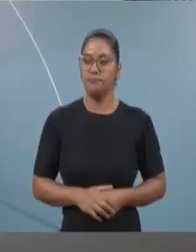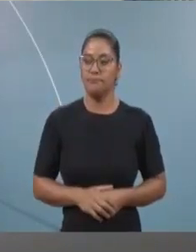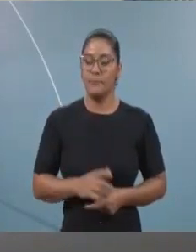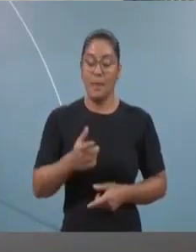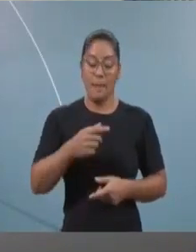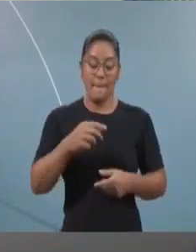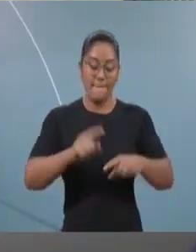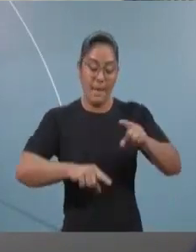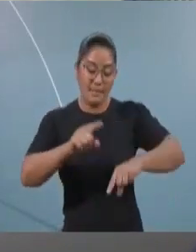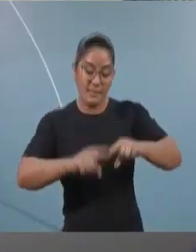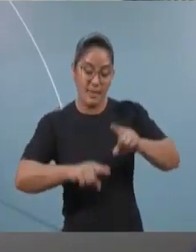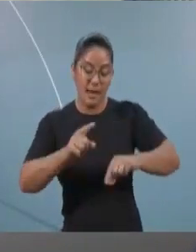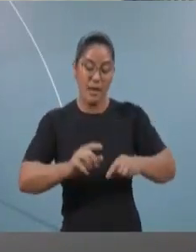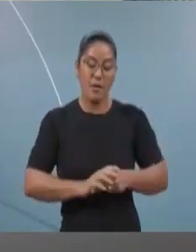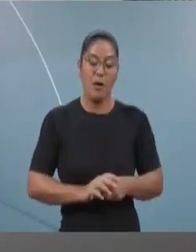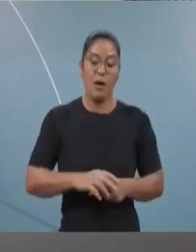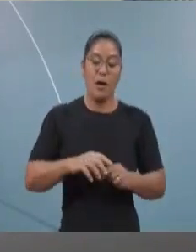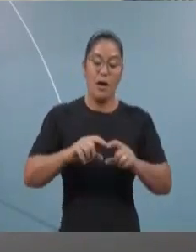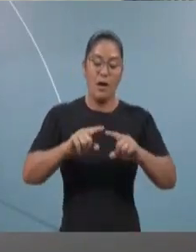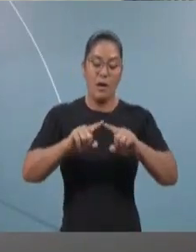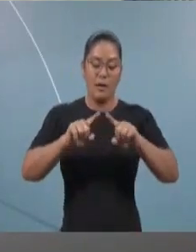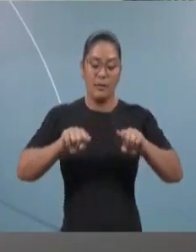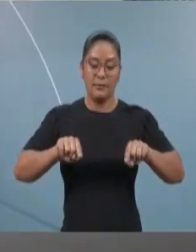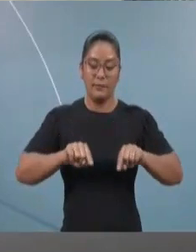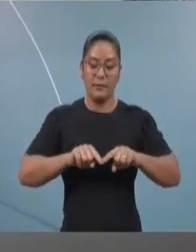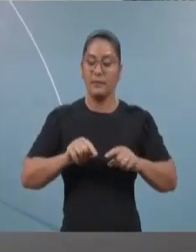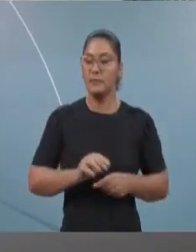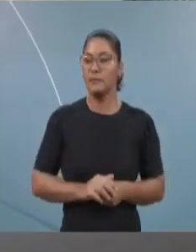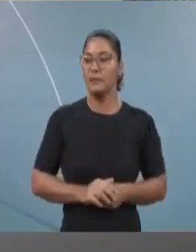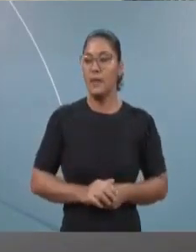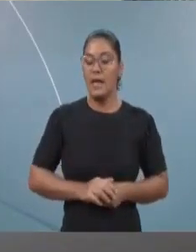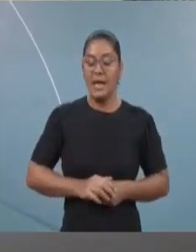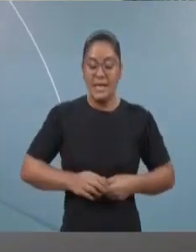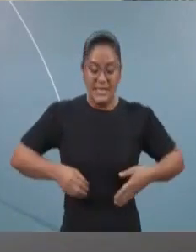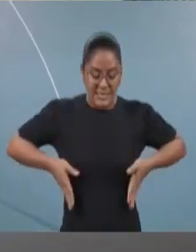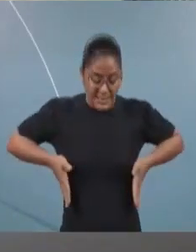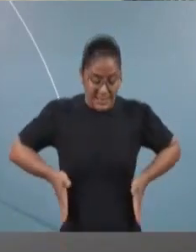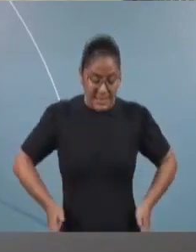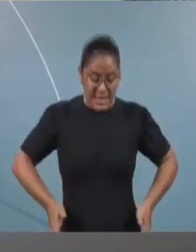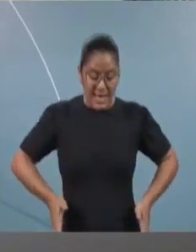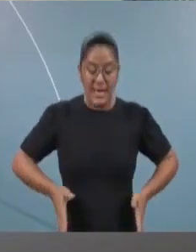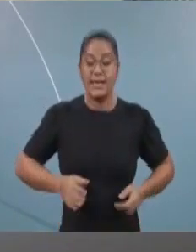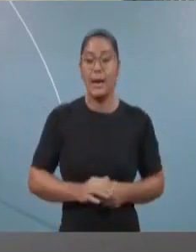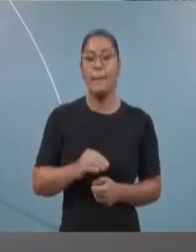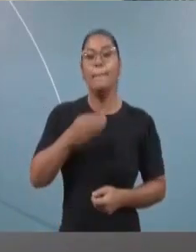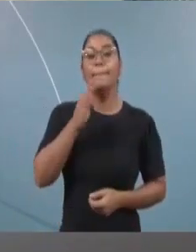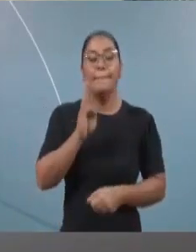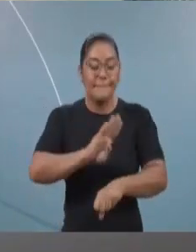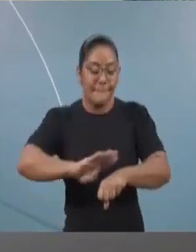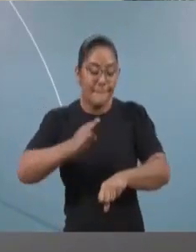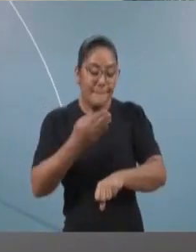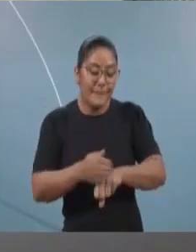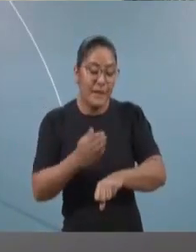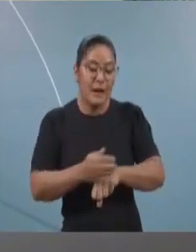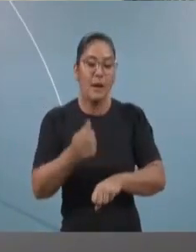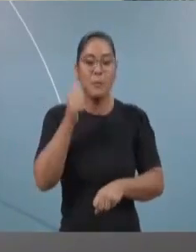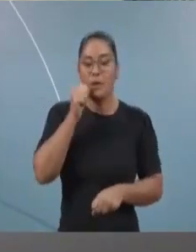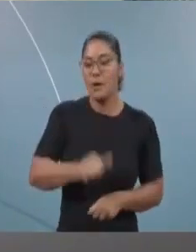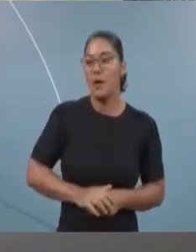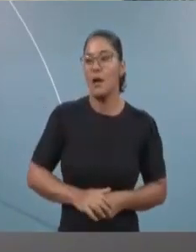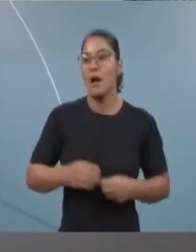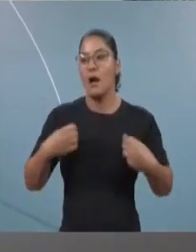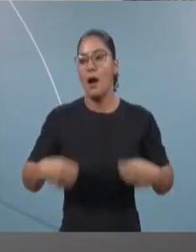prima reciclada saia branca para as mulheres branca para os homens